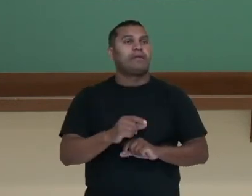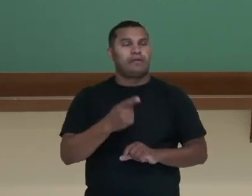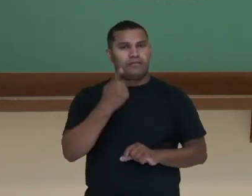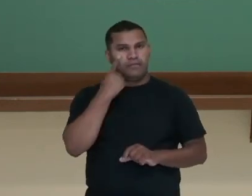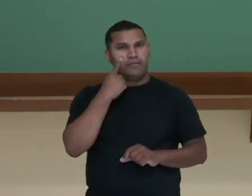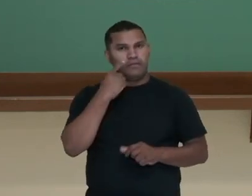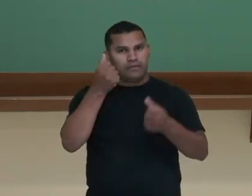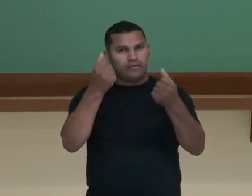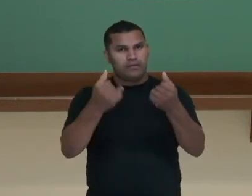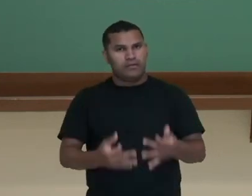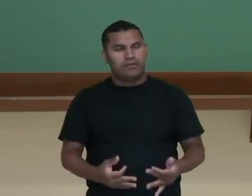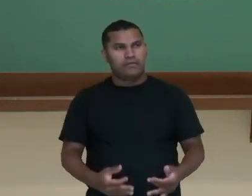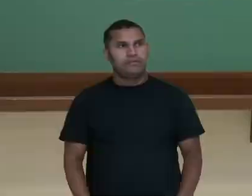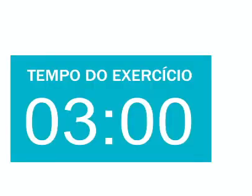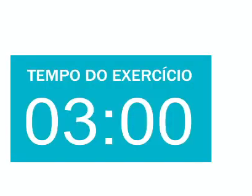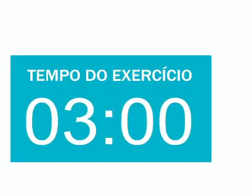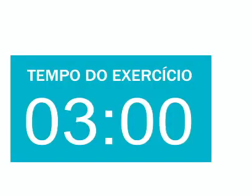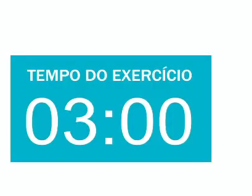já faz a correção.